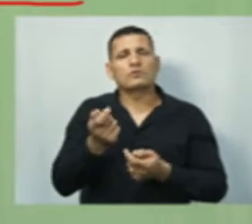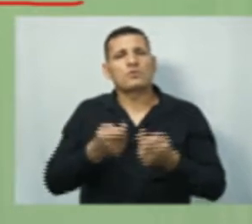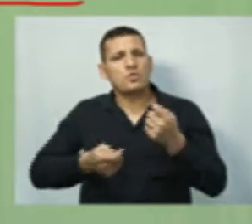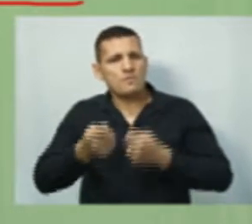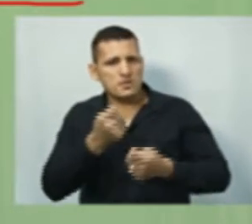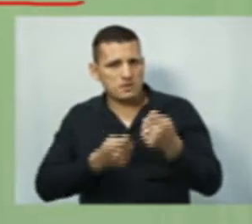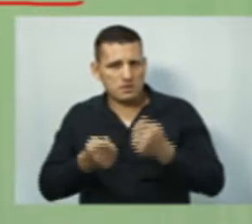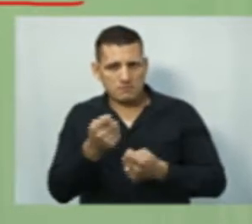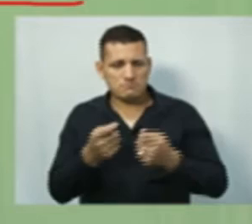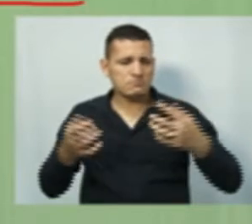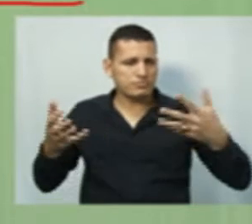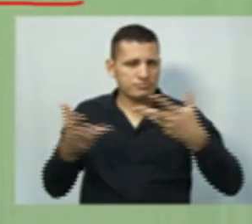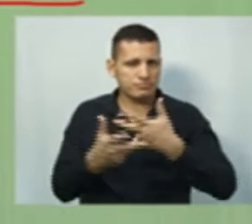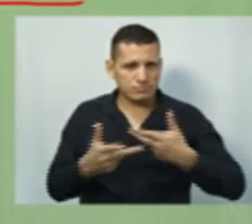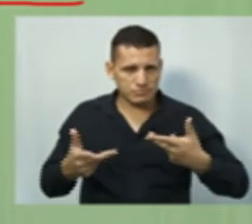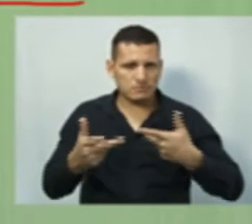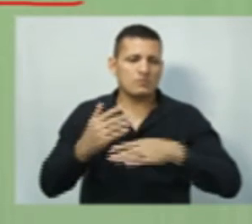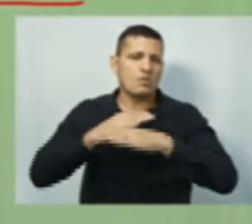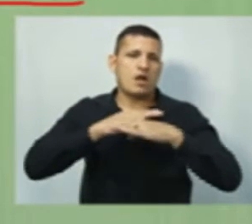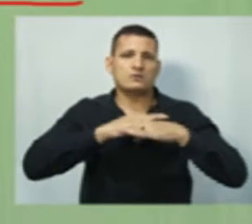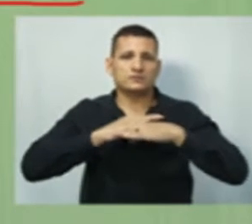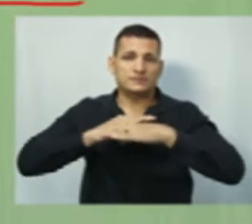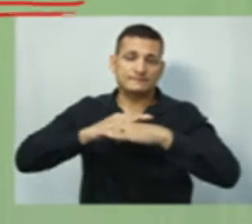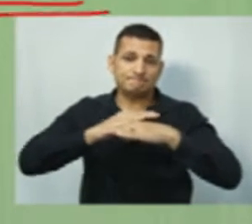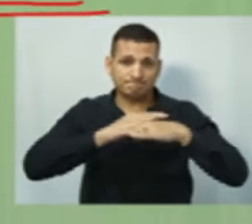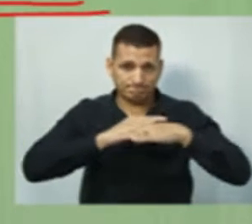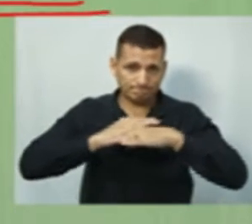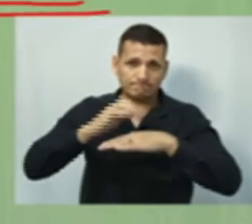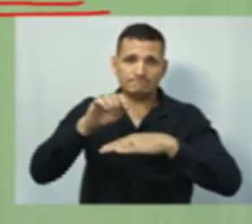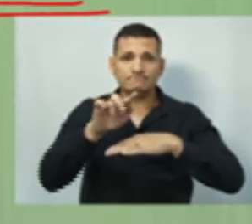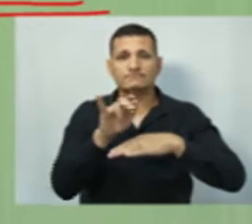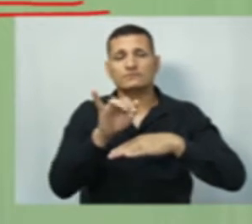equidade. Eficiência, a maior produção, com menor custo, e